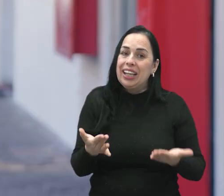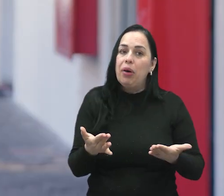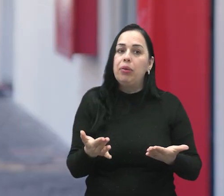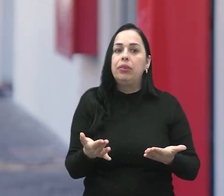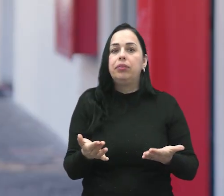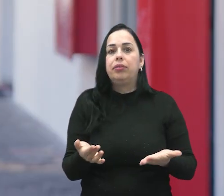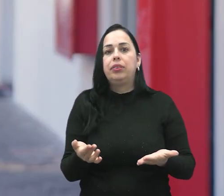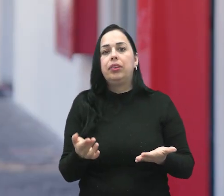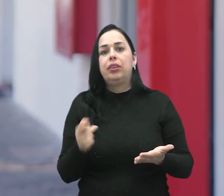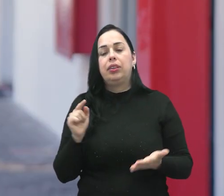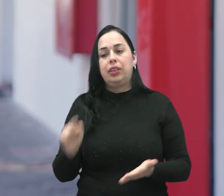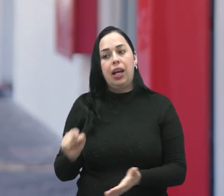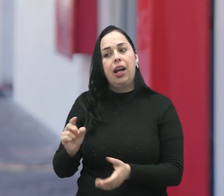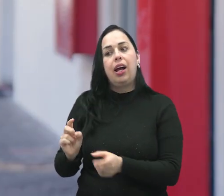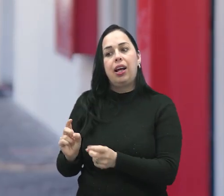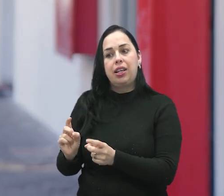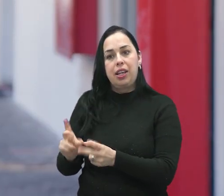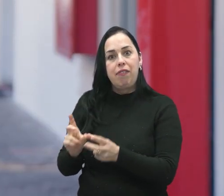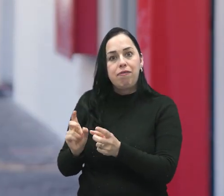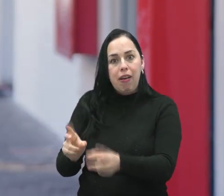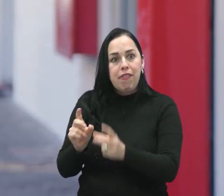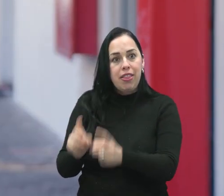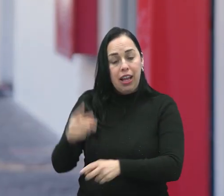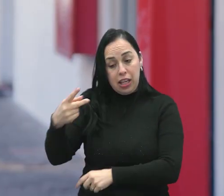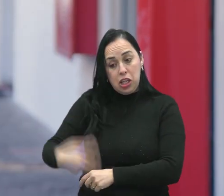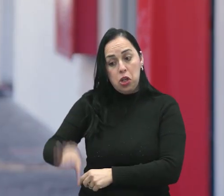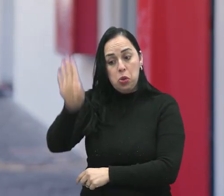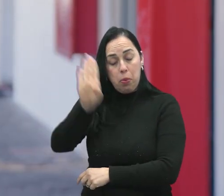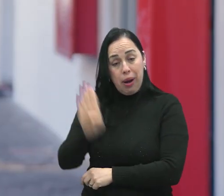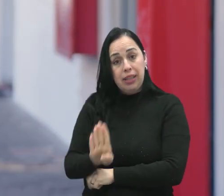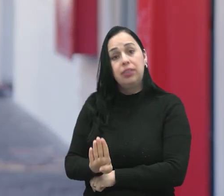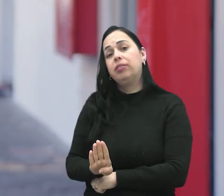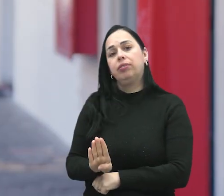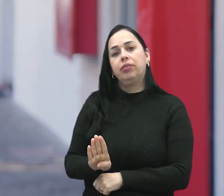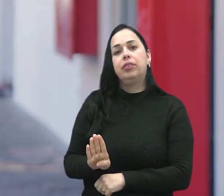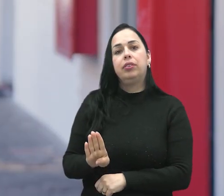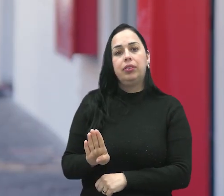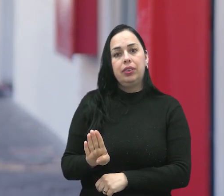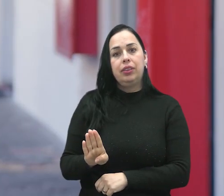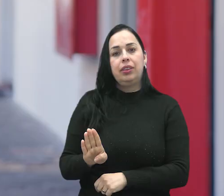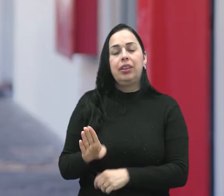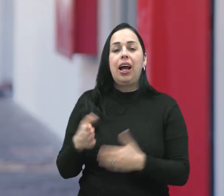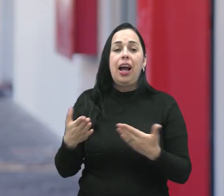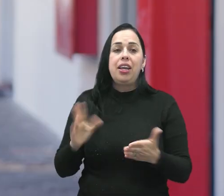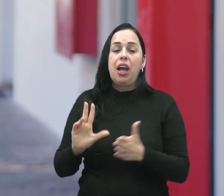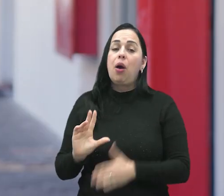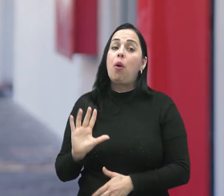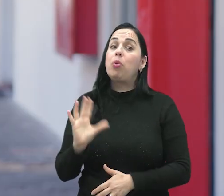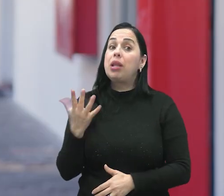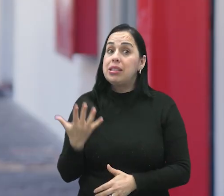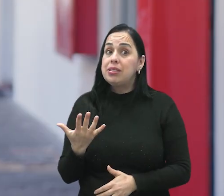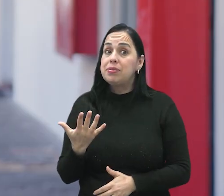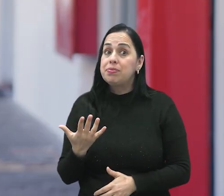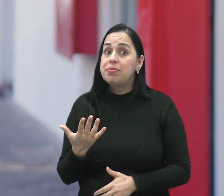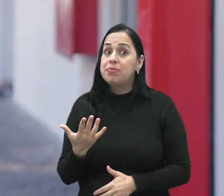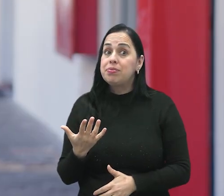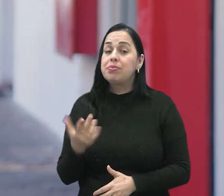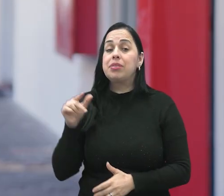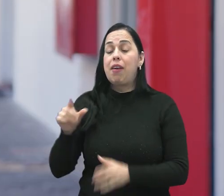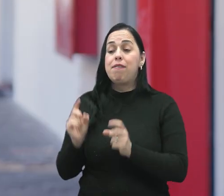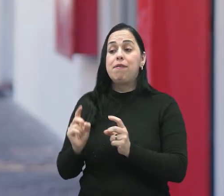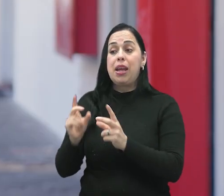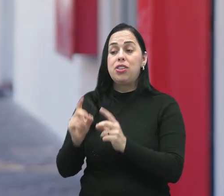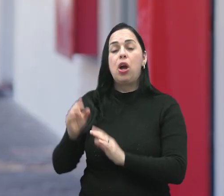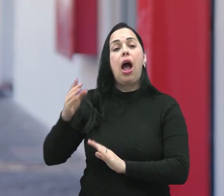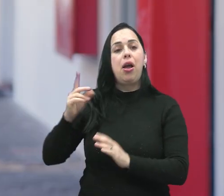né, essa carne deve sobrar aqui no mercado interno e lei da oferta e da procura, uma oferta maior,